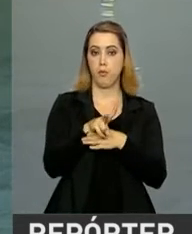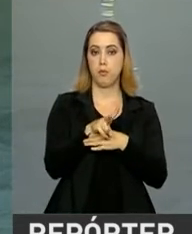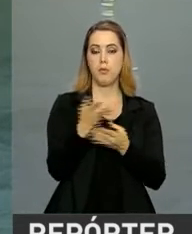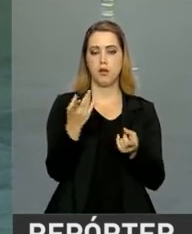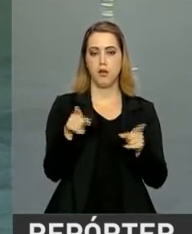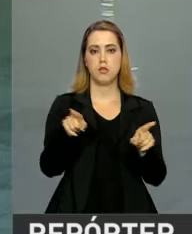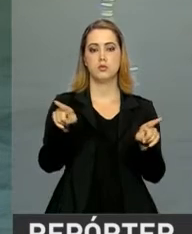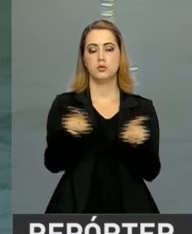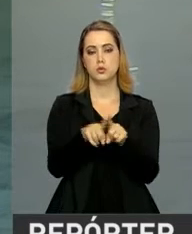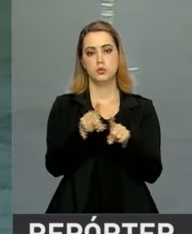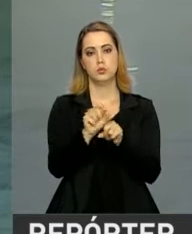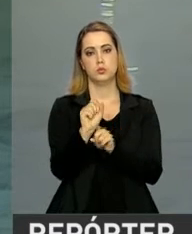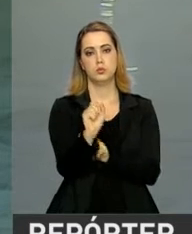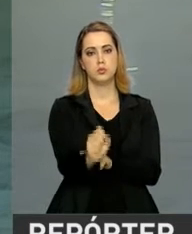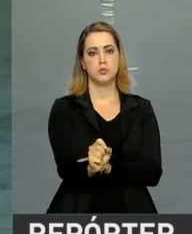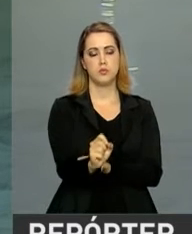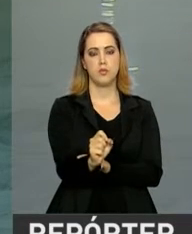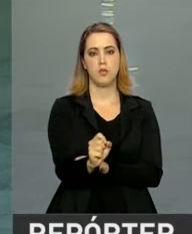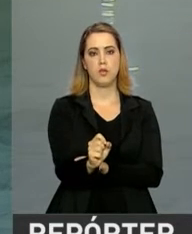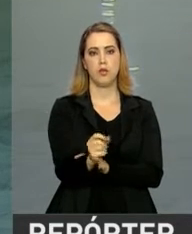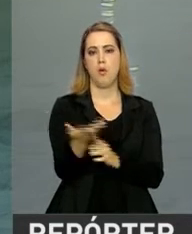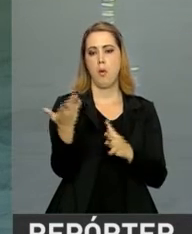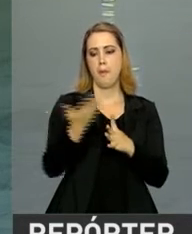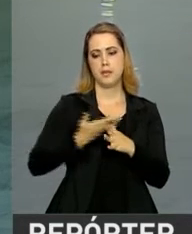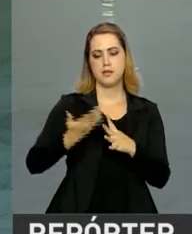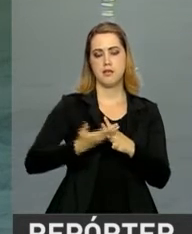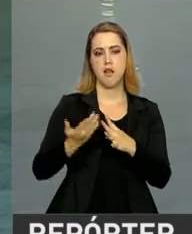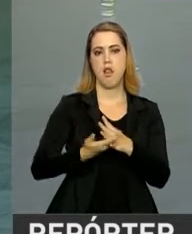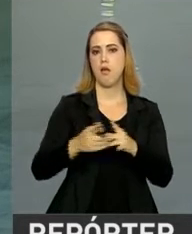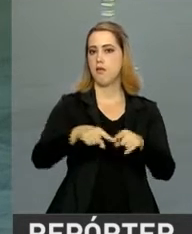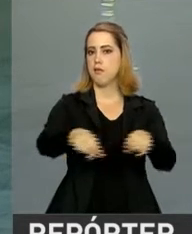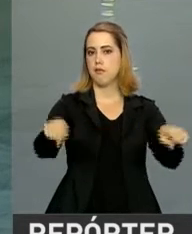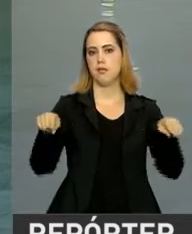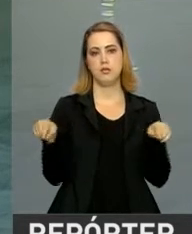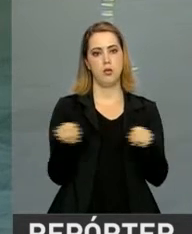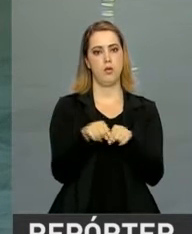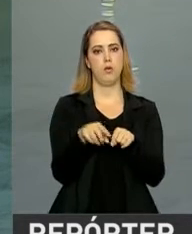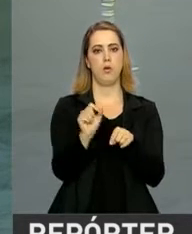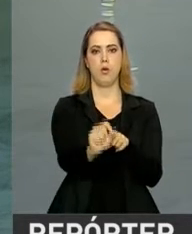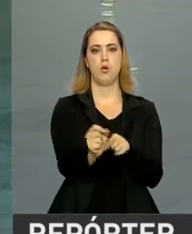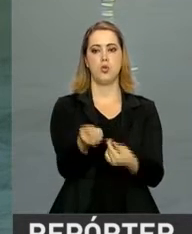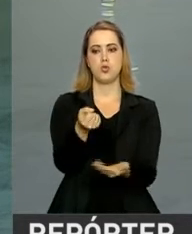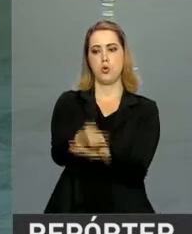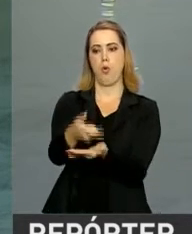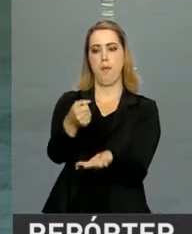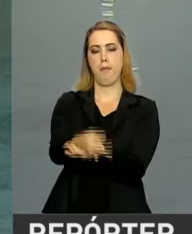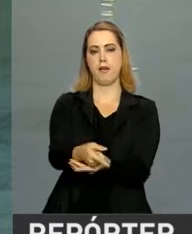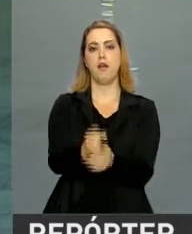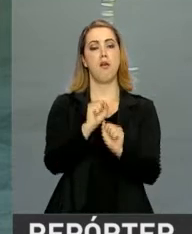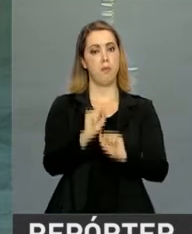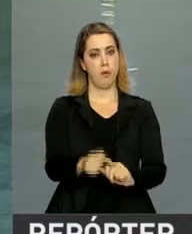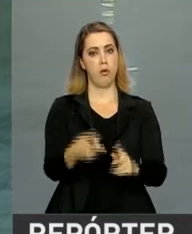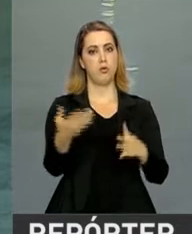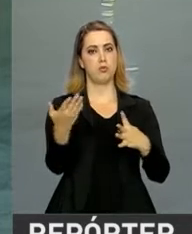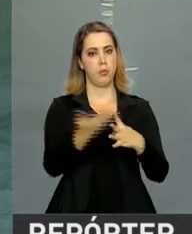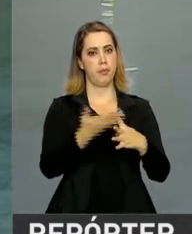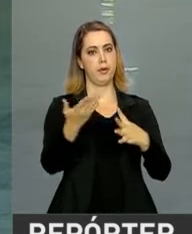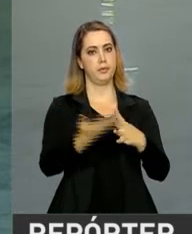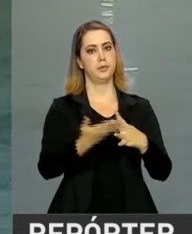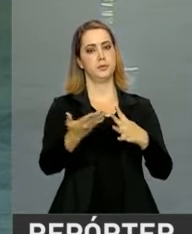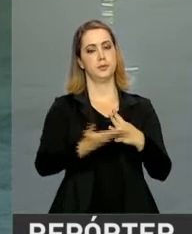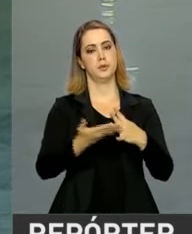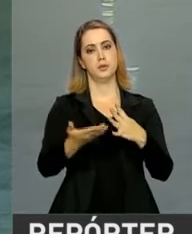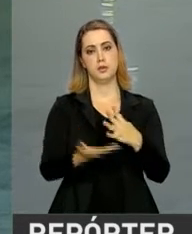ou mesmo uma um crediário numa loja ou seja a pessoa vai comprar um produto e ela quer parcelar esse